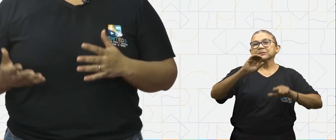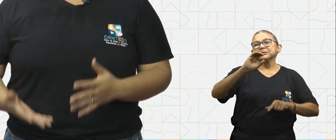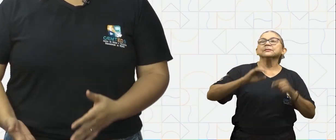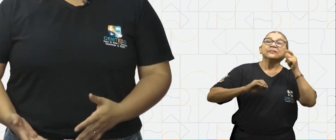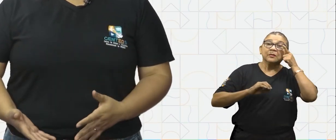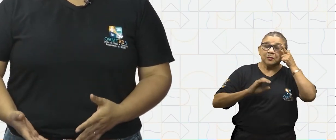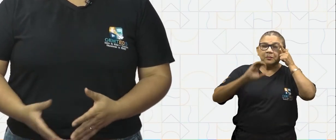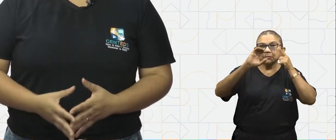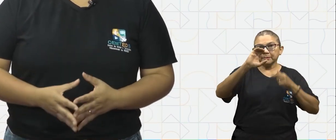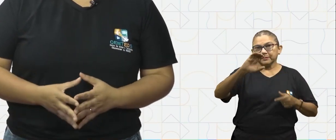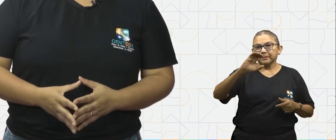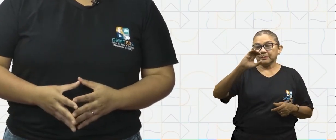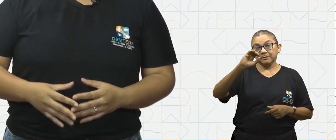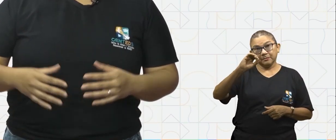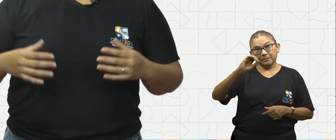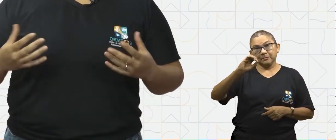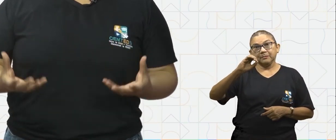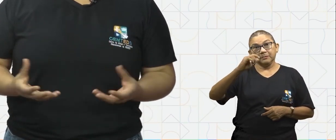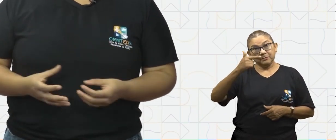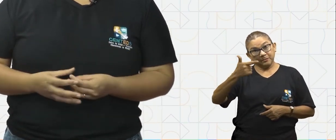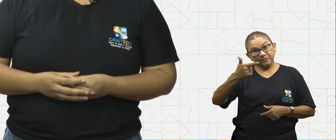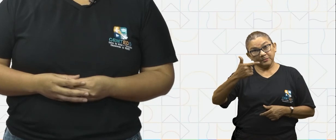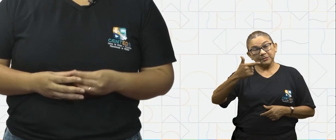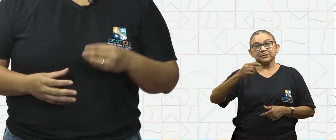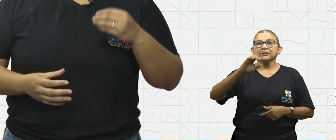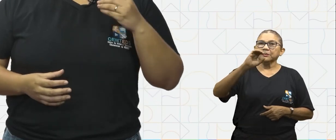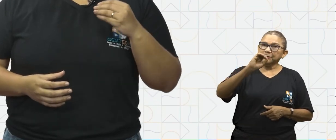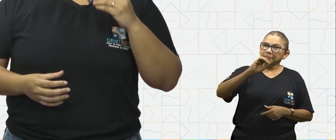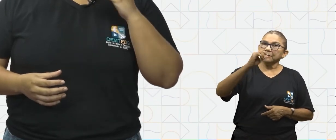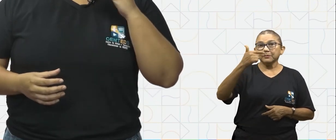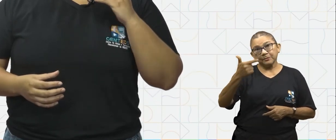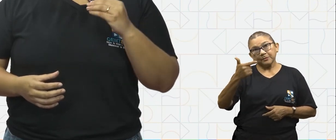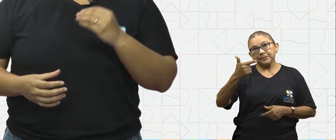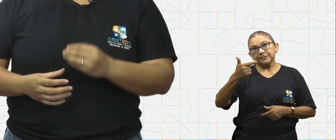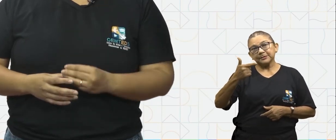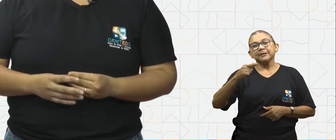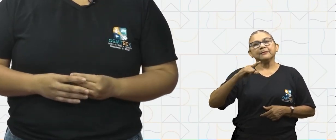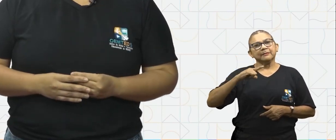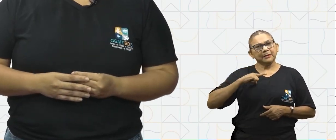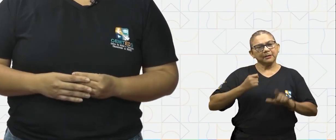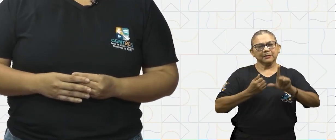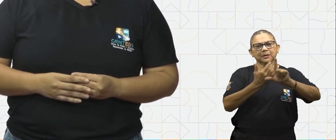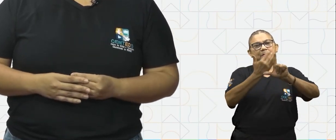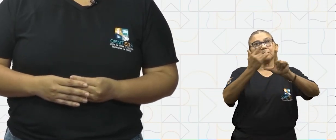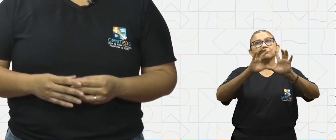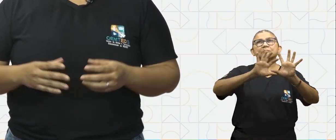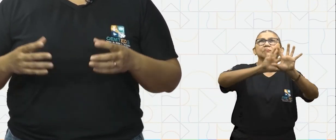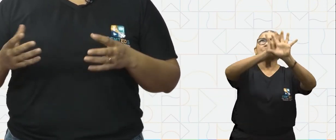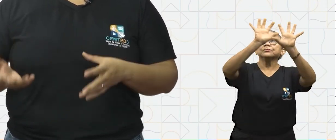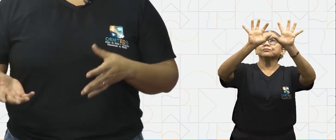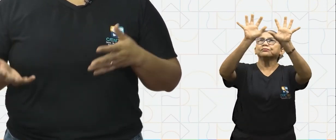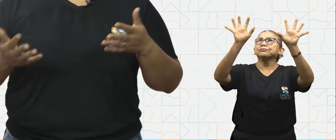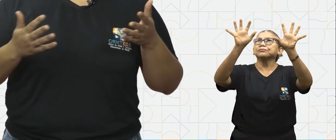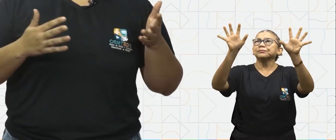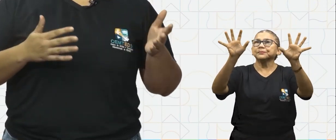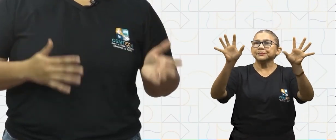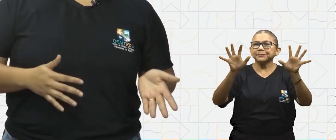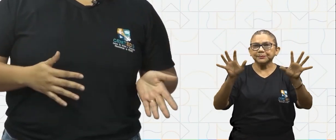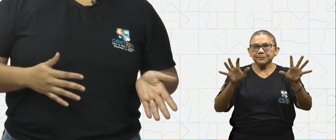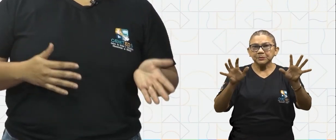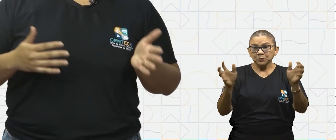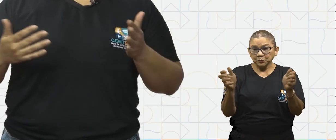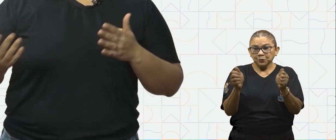gás carbônico. Eles fazem também parte da composição do ar atmosférico, juntamente com o